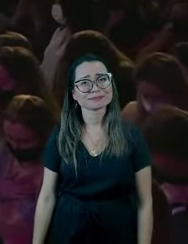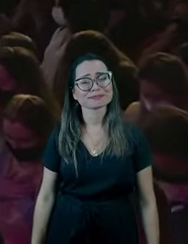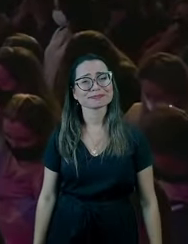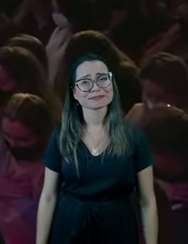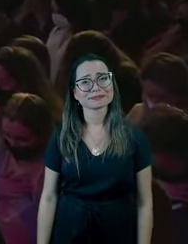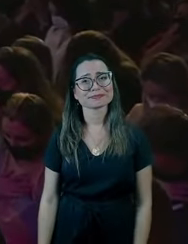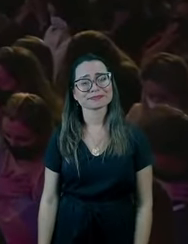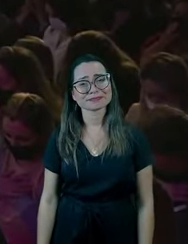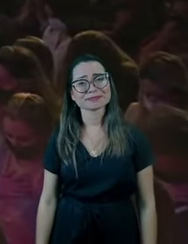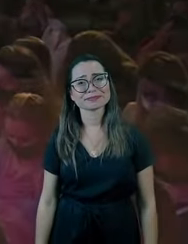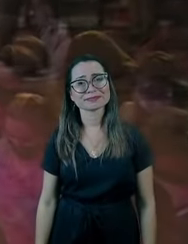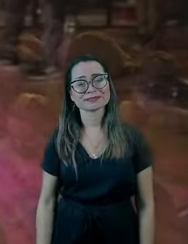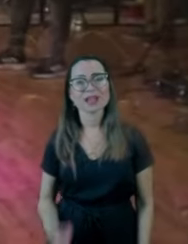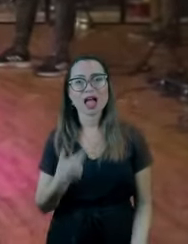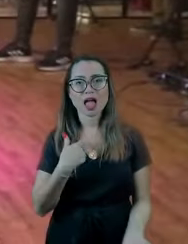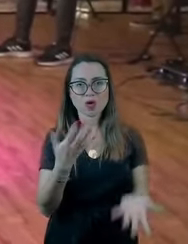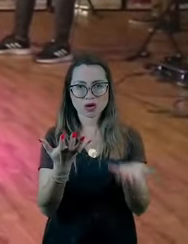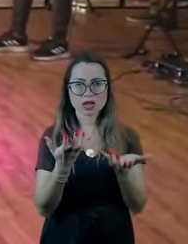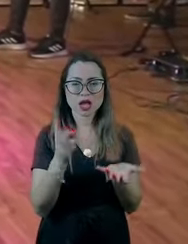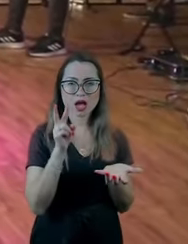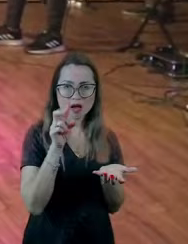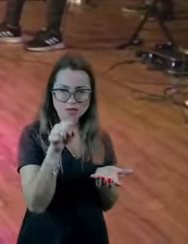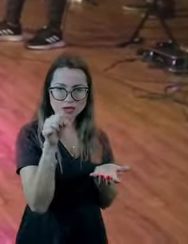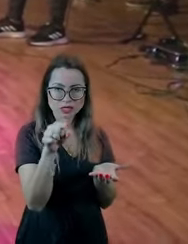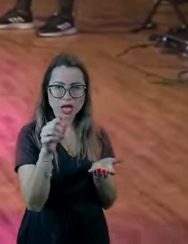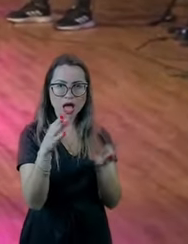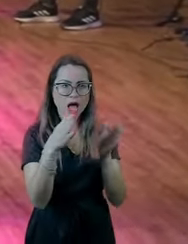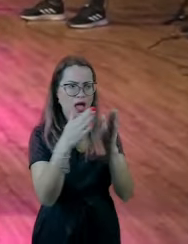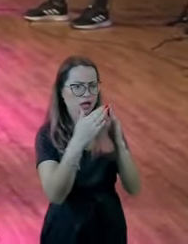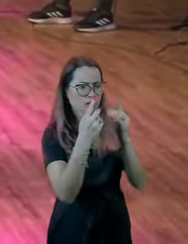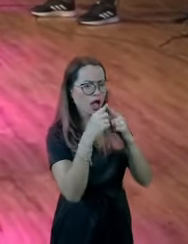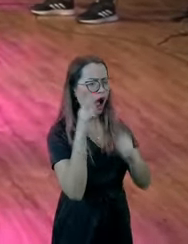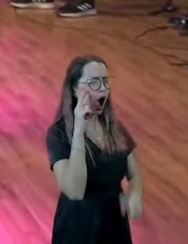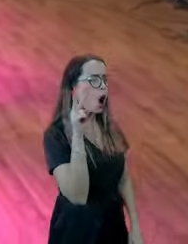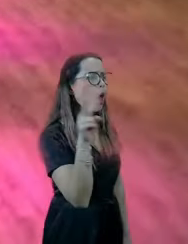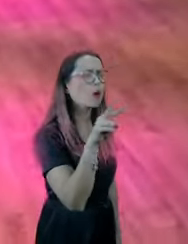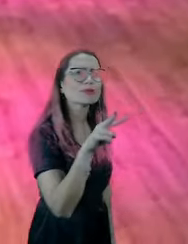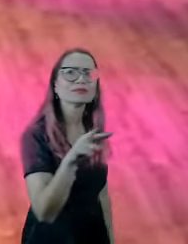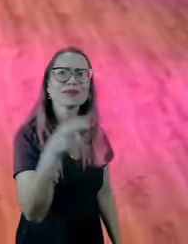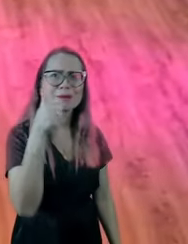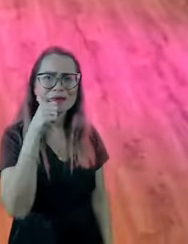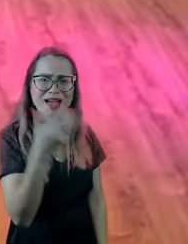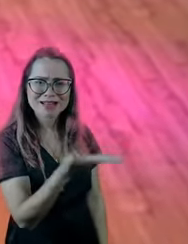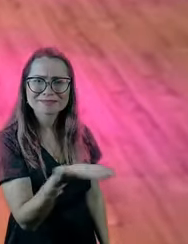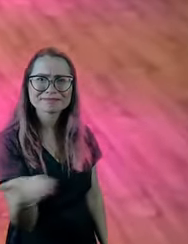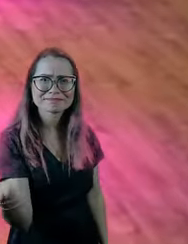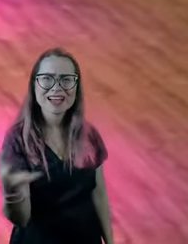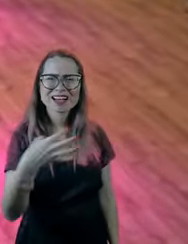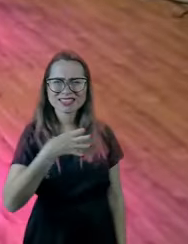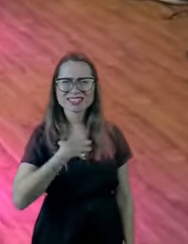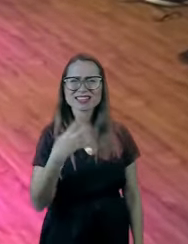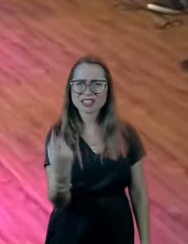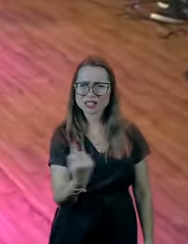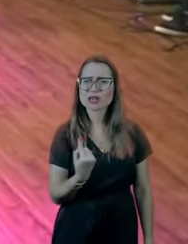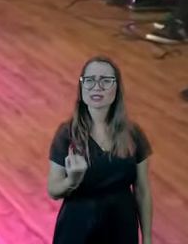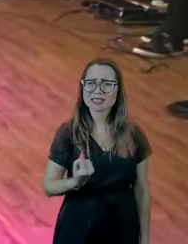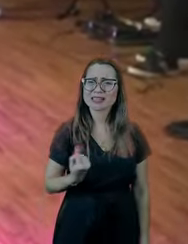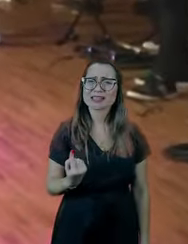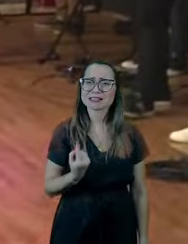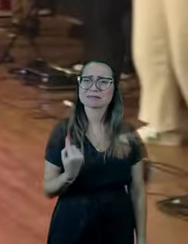Eu queria que você, que é a igreja que está aí, olha para essas mulheres que estão aqui na frente. Elas se sentem sozinhas.